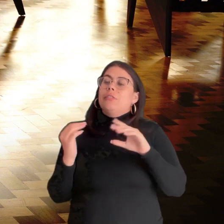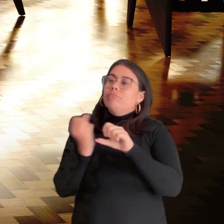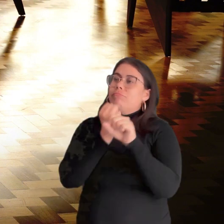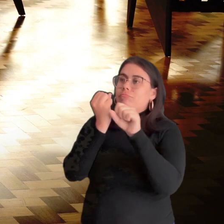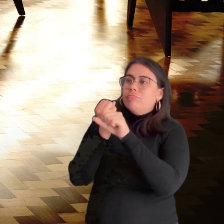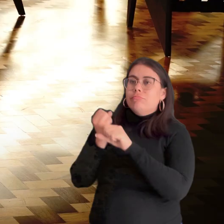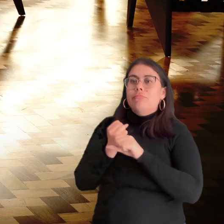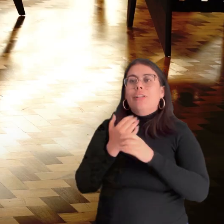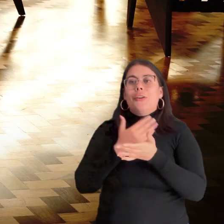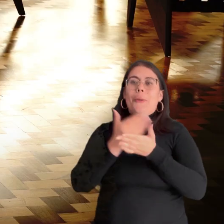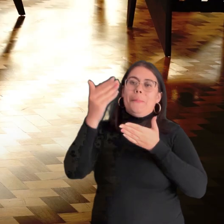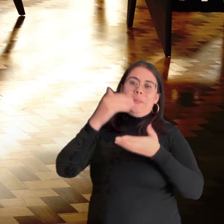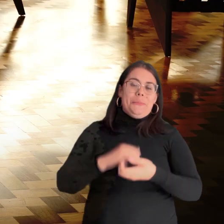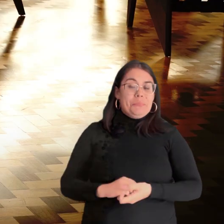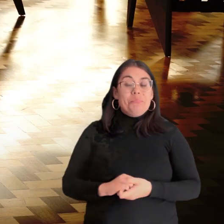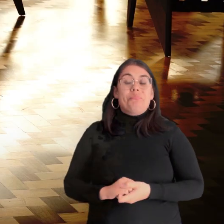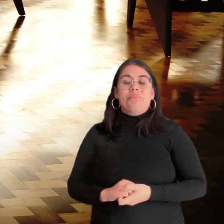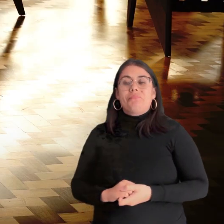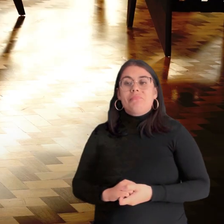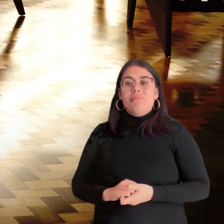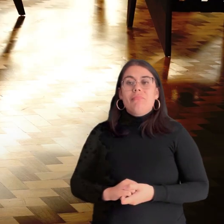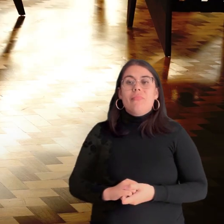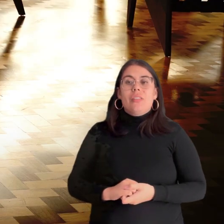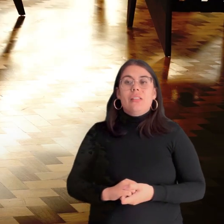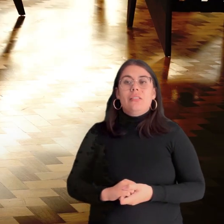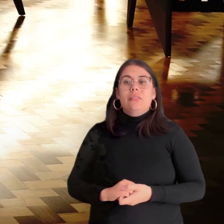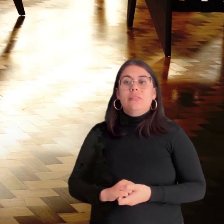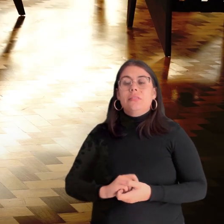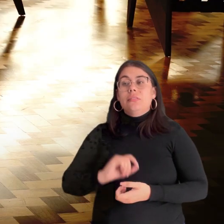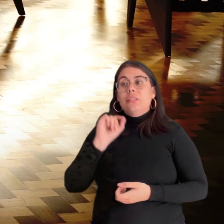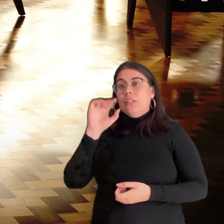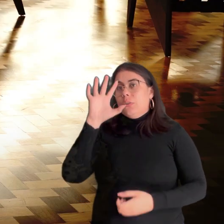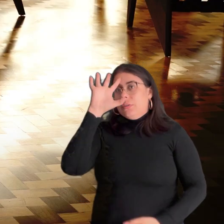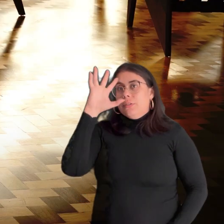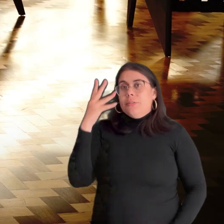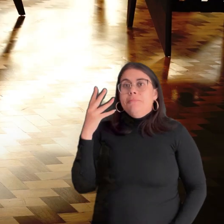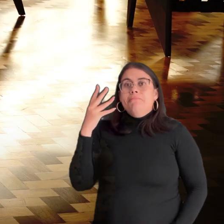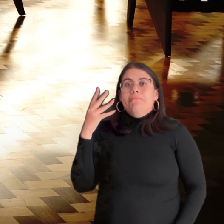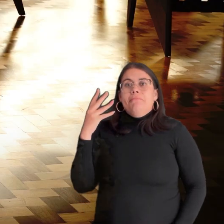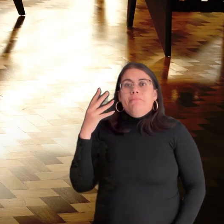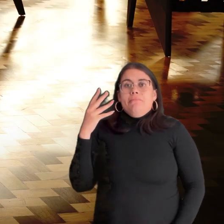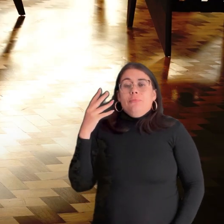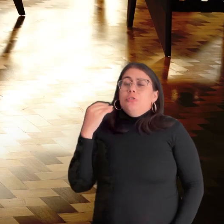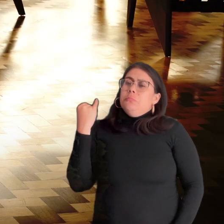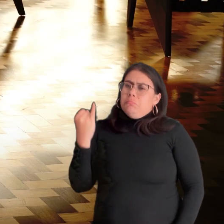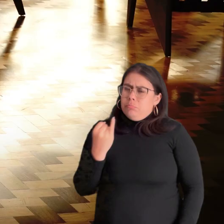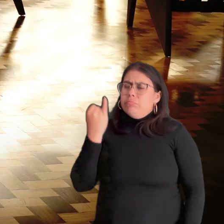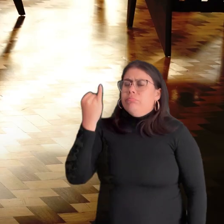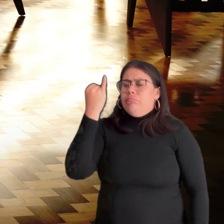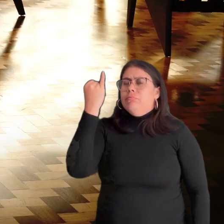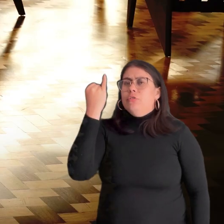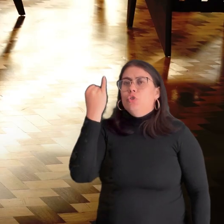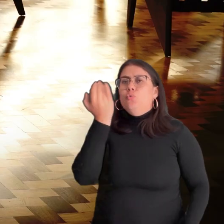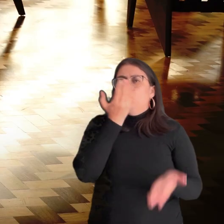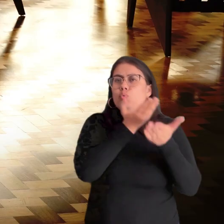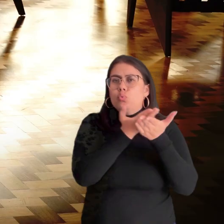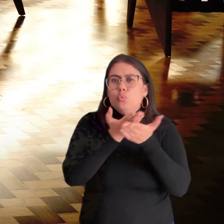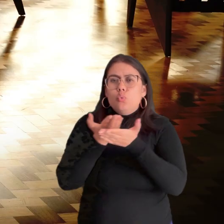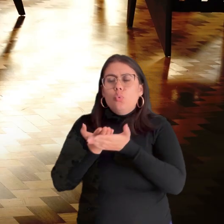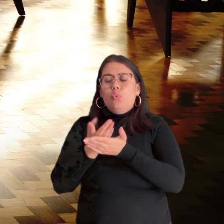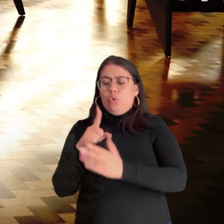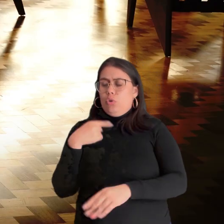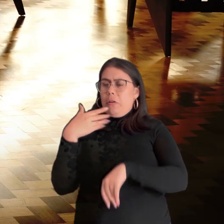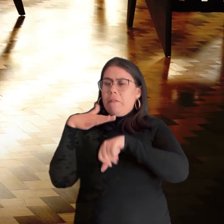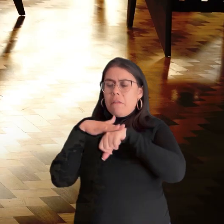conforme eu mencionei, que foi importante nos estudos que fizemos, o Rino ele